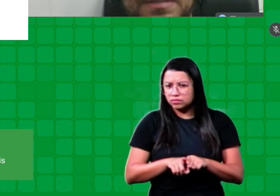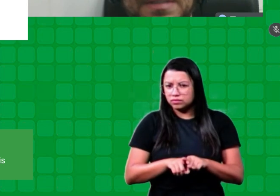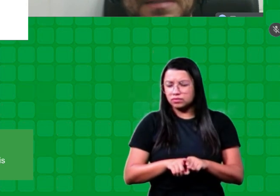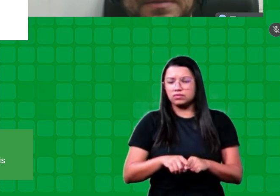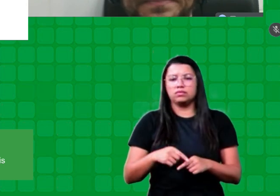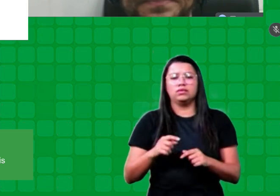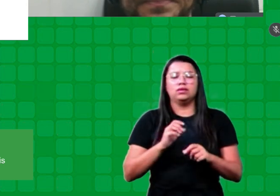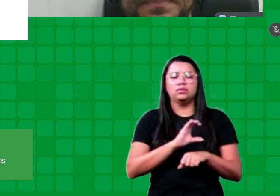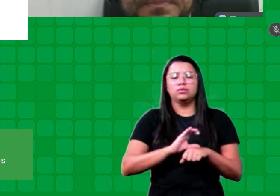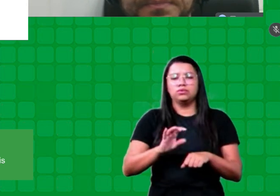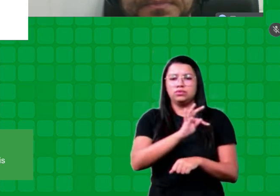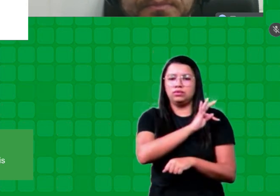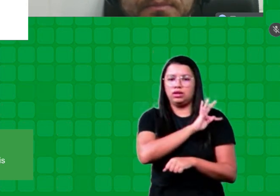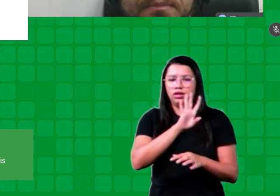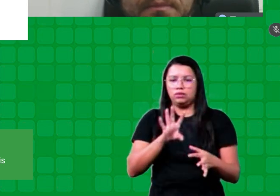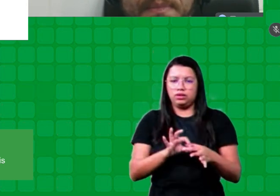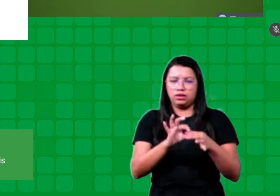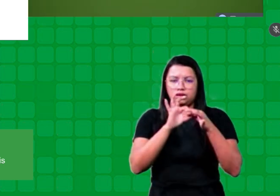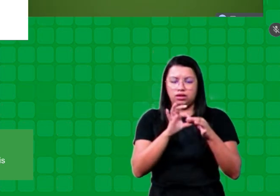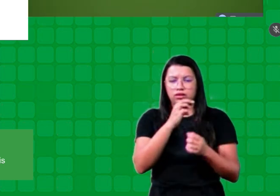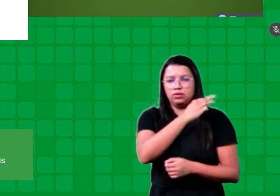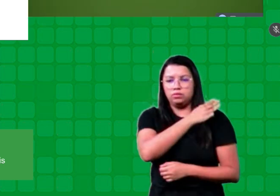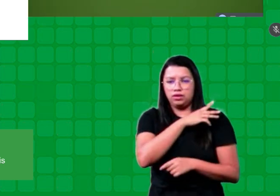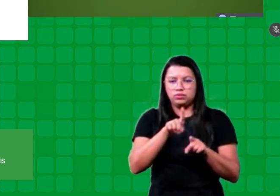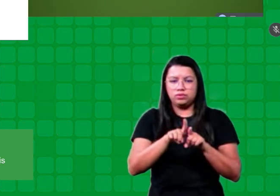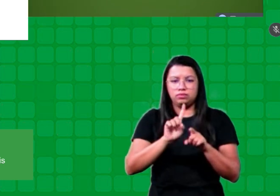a solicitação.